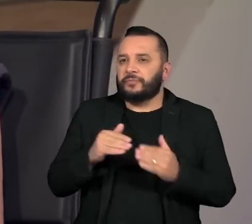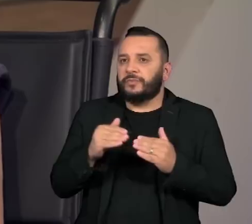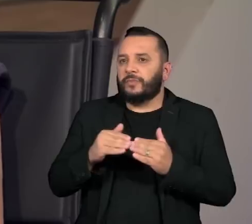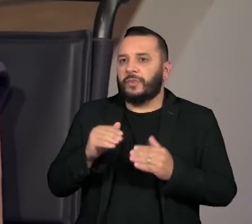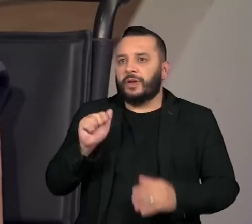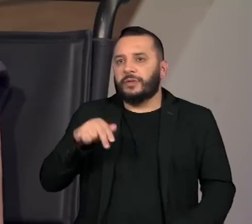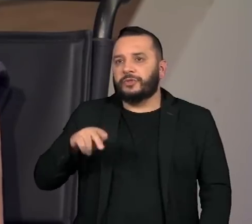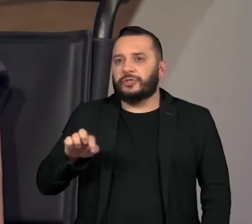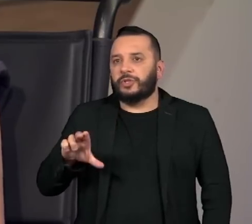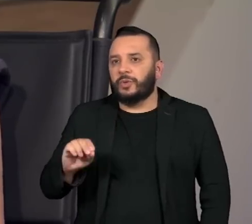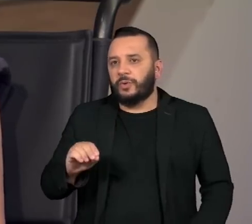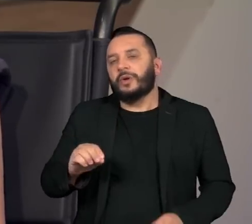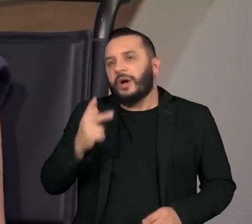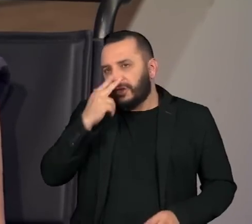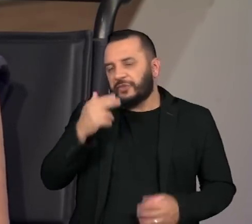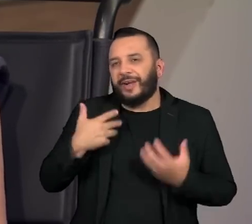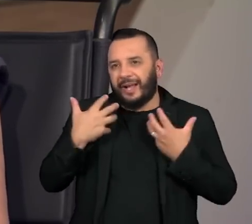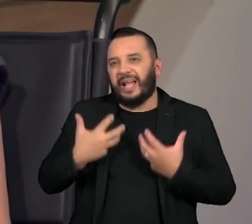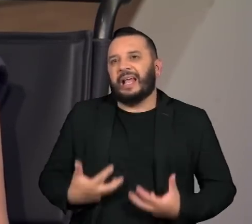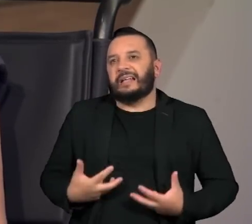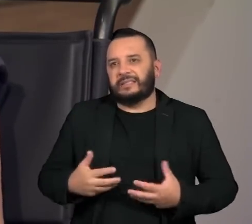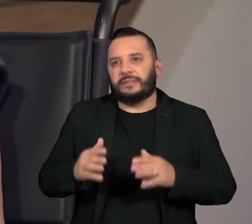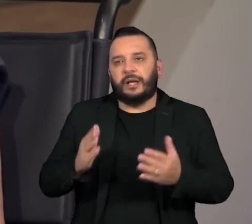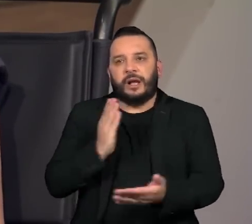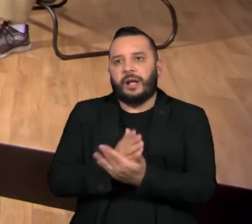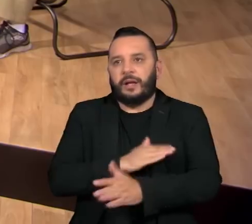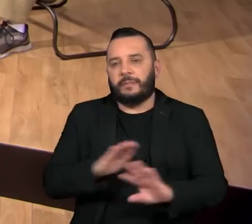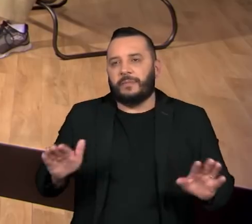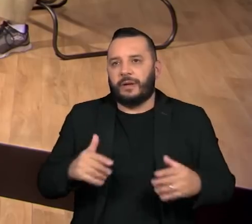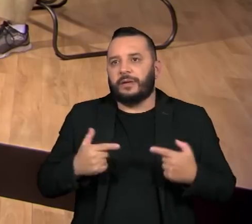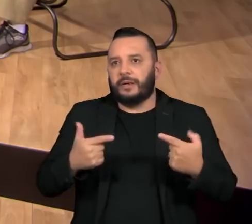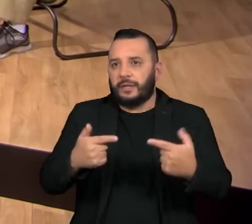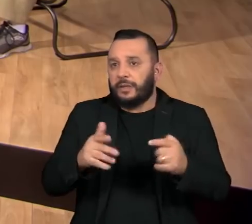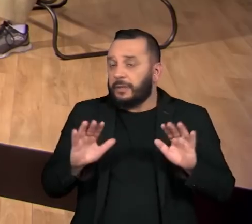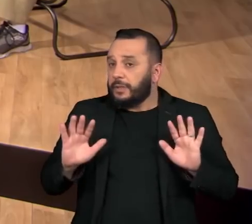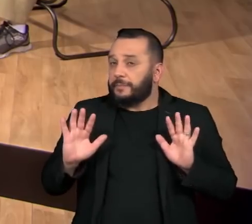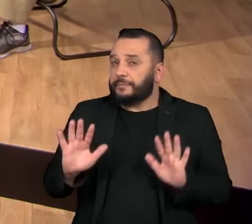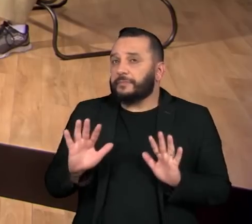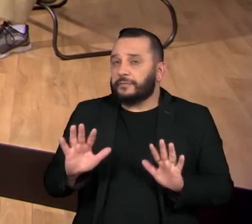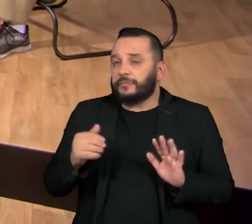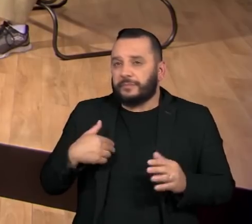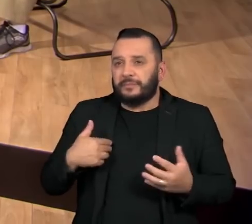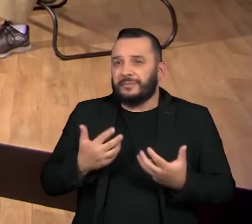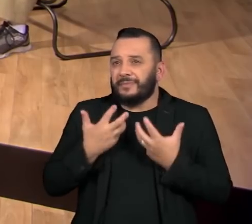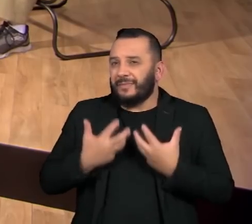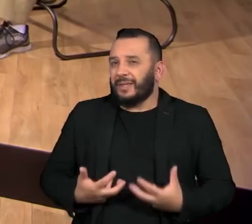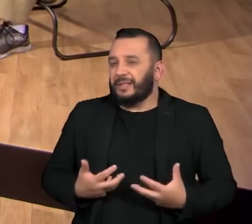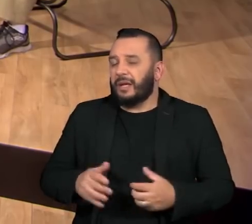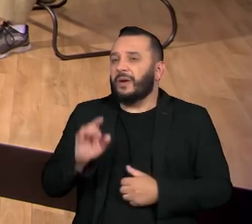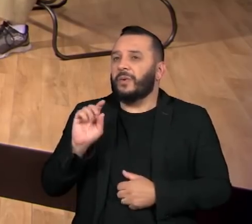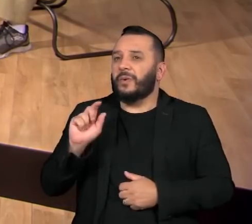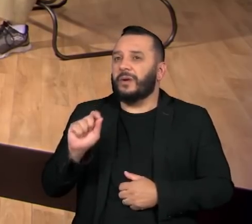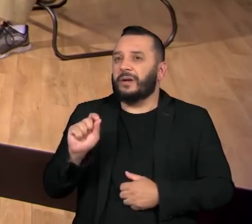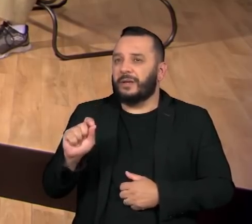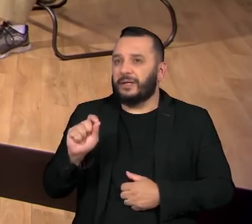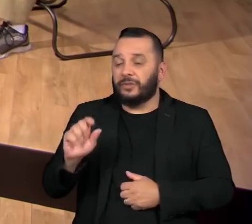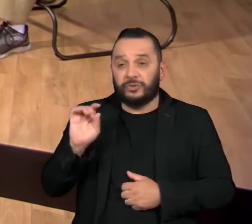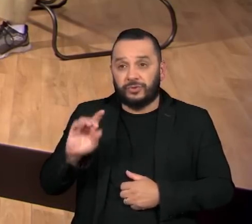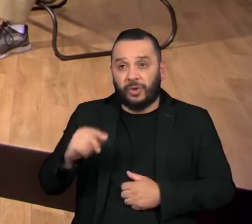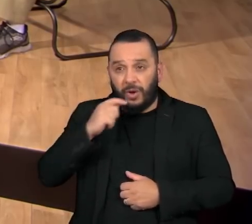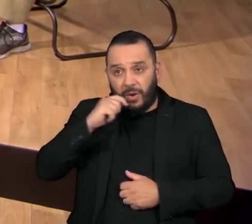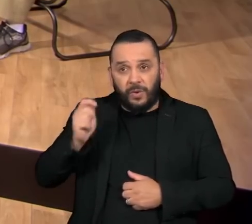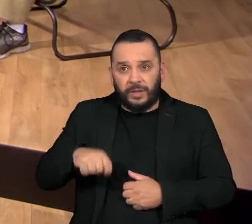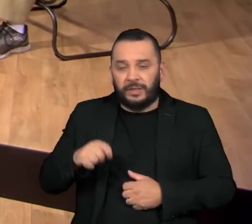uma questão de esgotamento. Só que eu acho que a questão do esgotamento, ela não vai estar necessariamente reduzida somente à situação